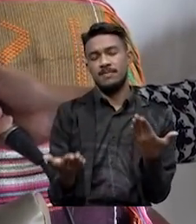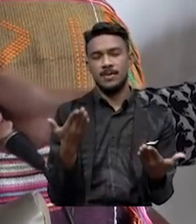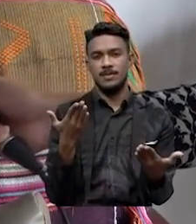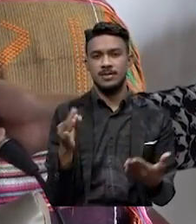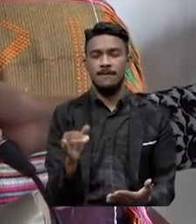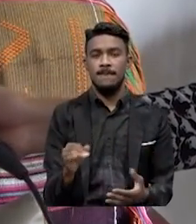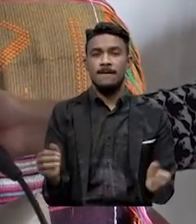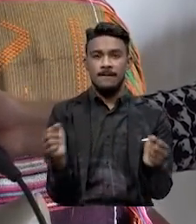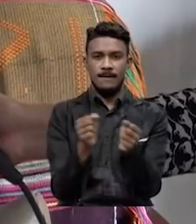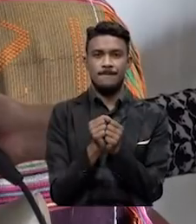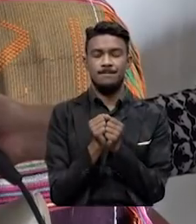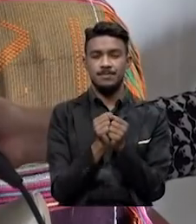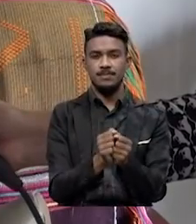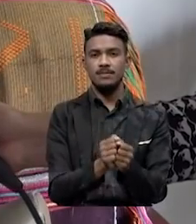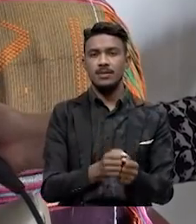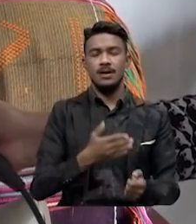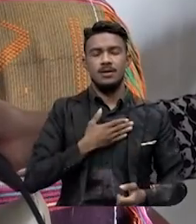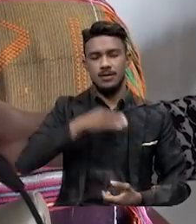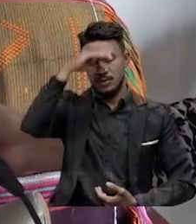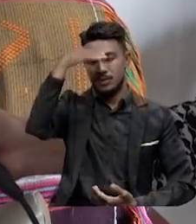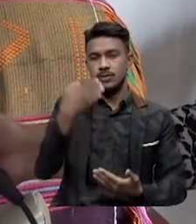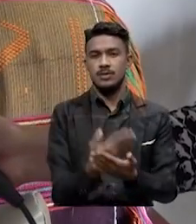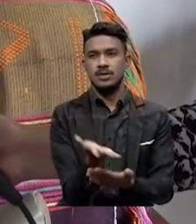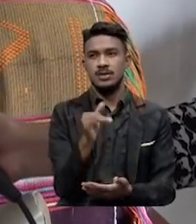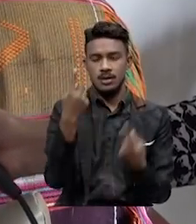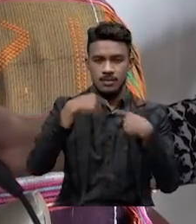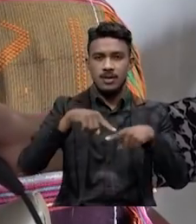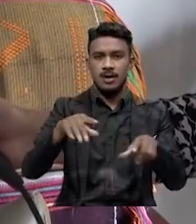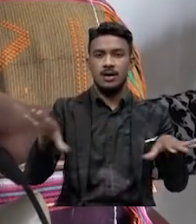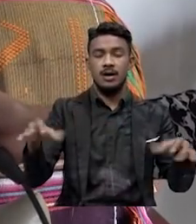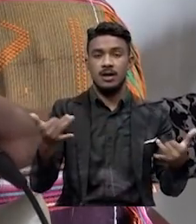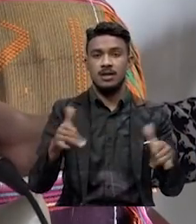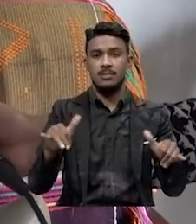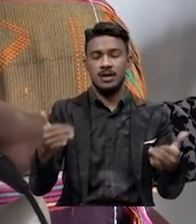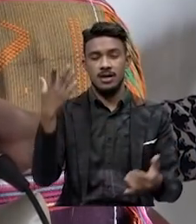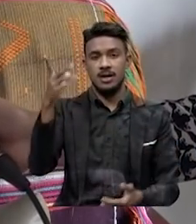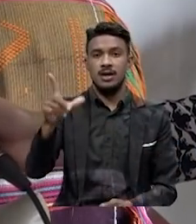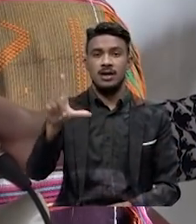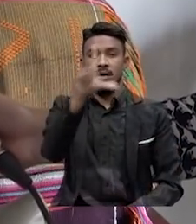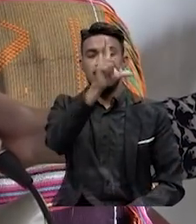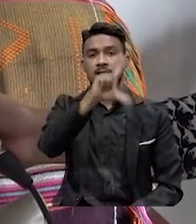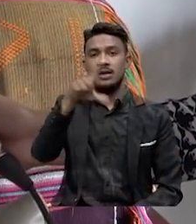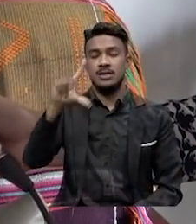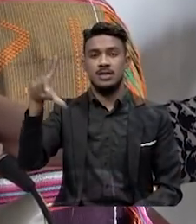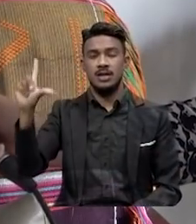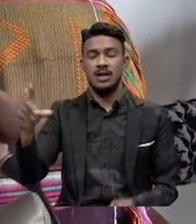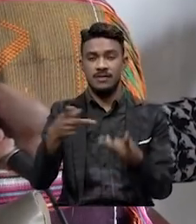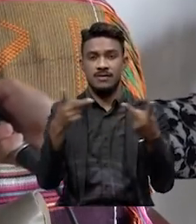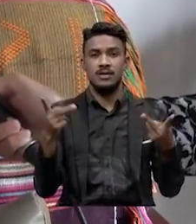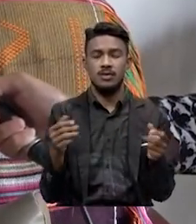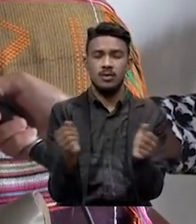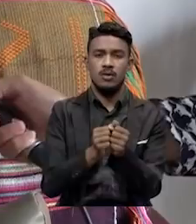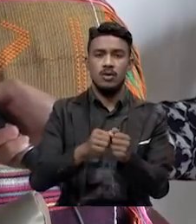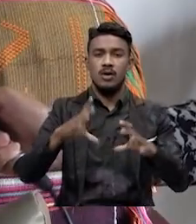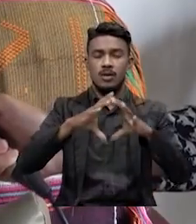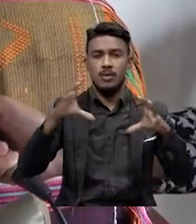aku hanya uang siram bah lima ramos bahannya residensi lesidere pobola i hanya sebrin